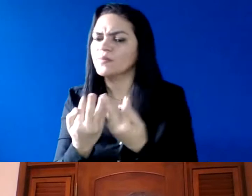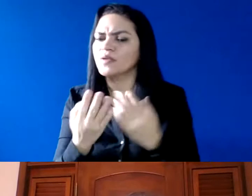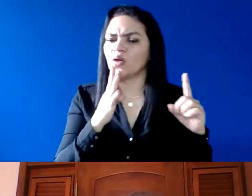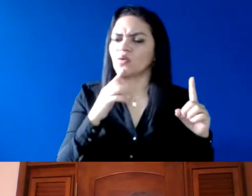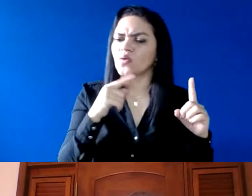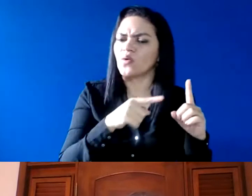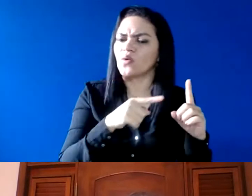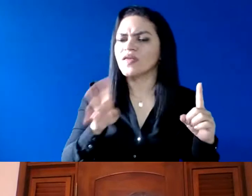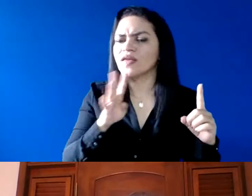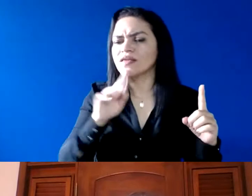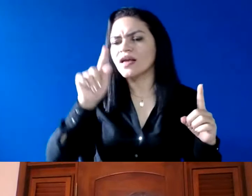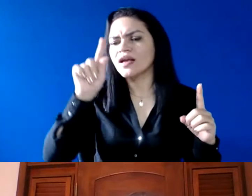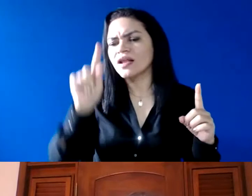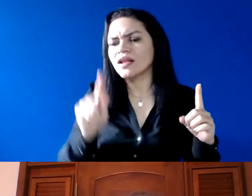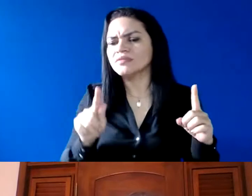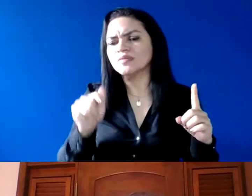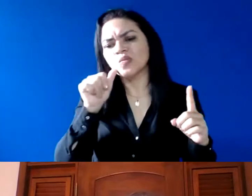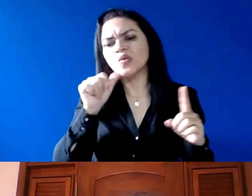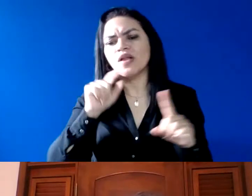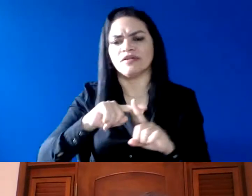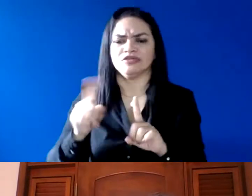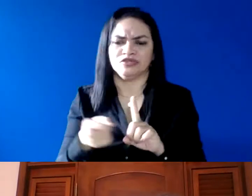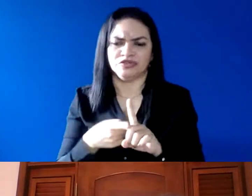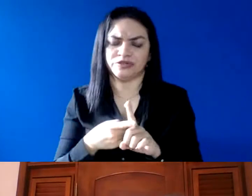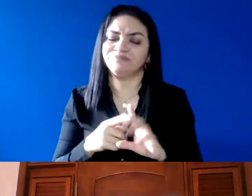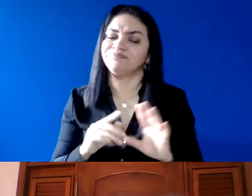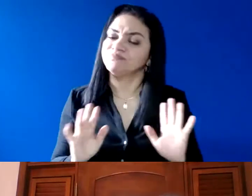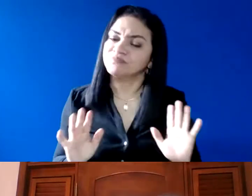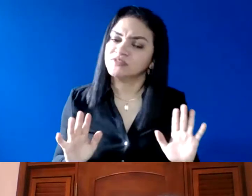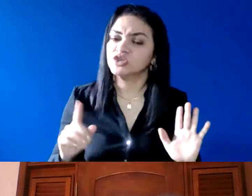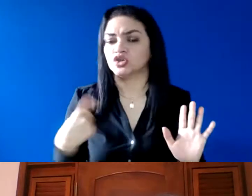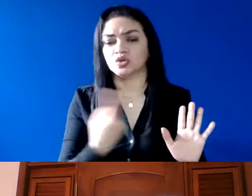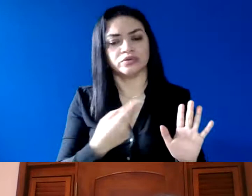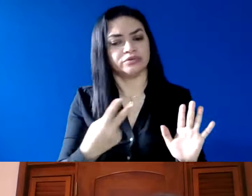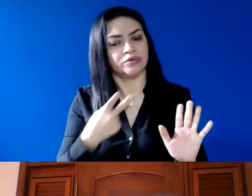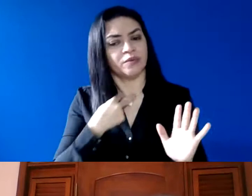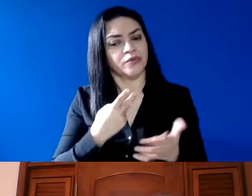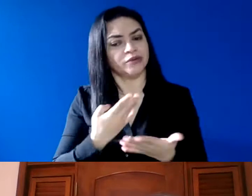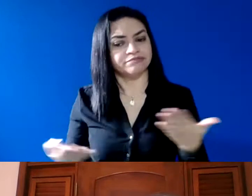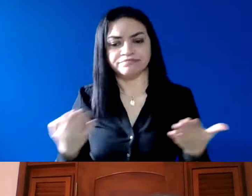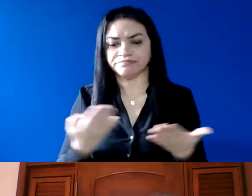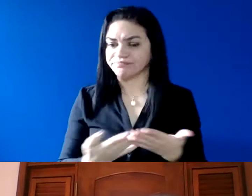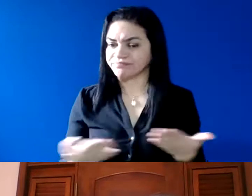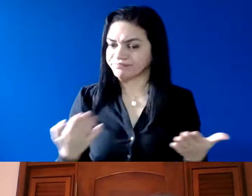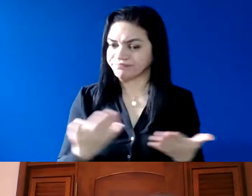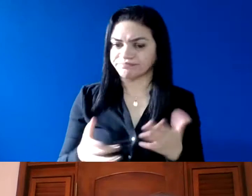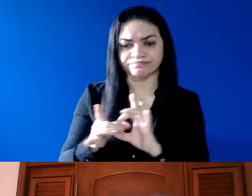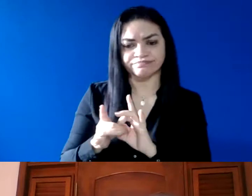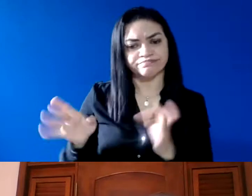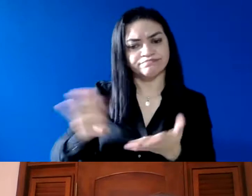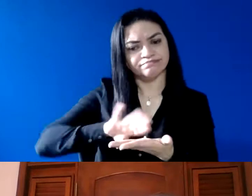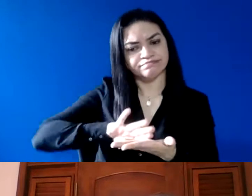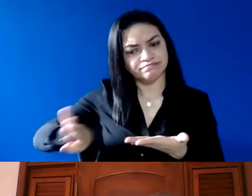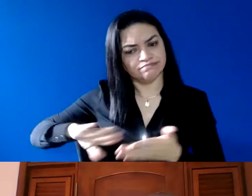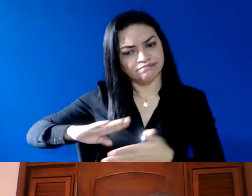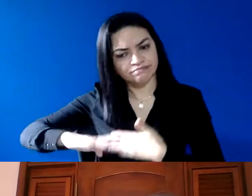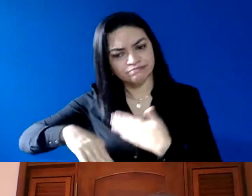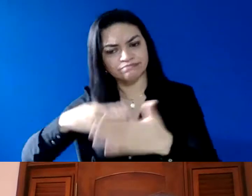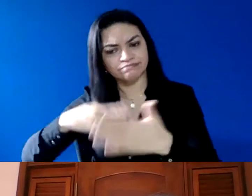conhecer aquela gestante. Então, para isso, a gente não pode estar perdendo e deixando de lado esse processo